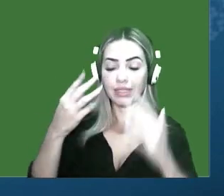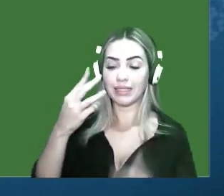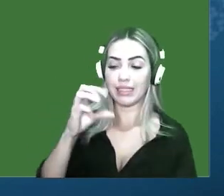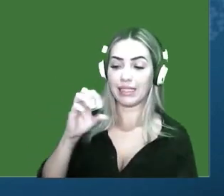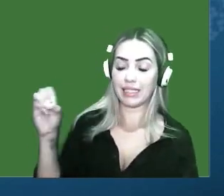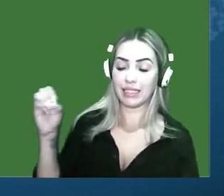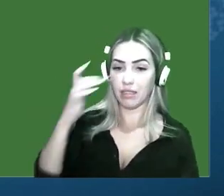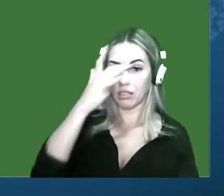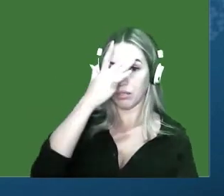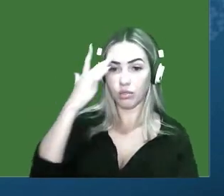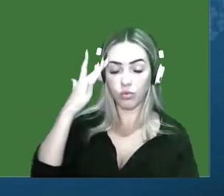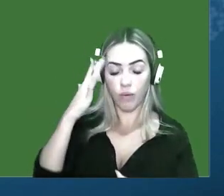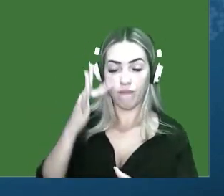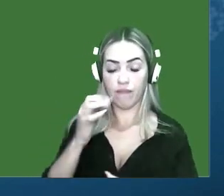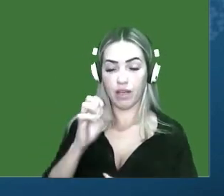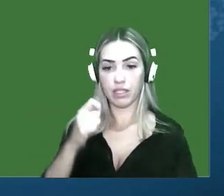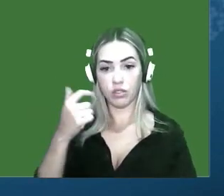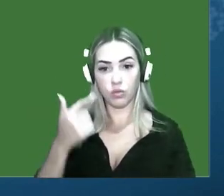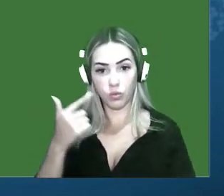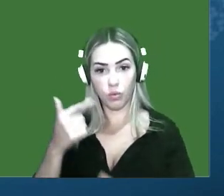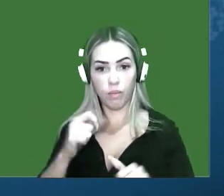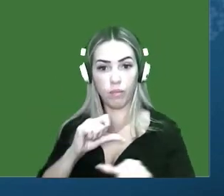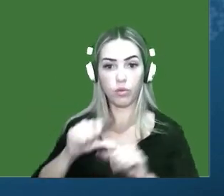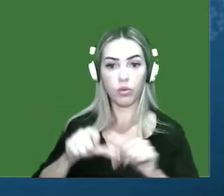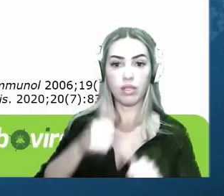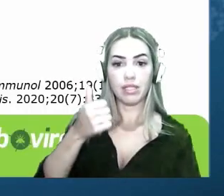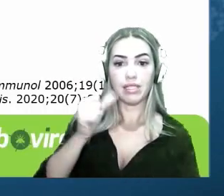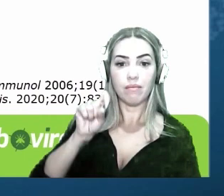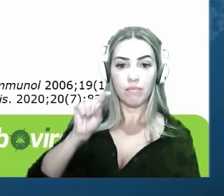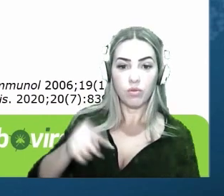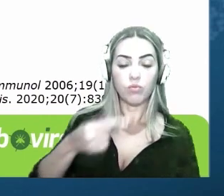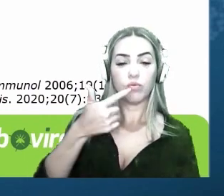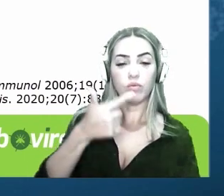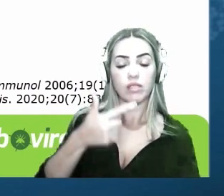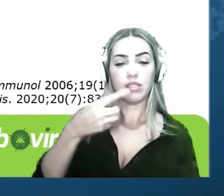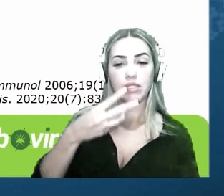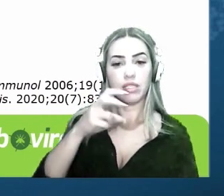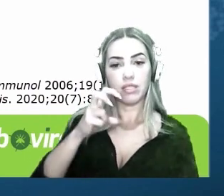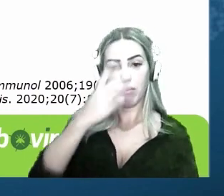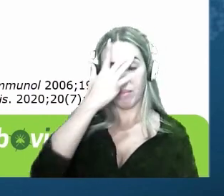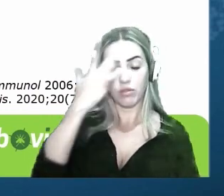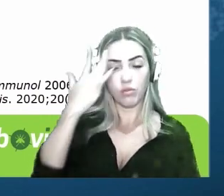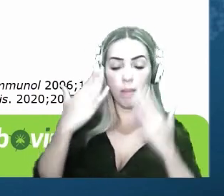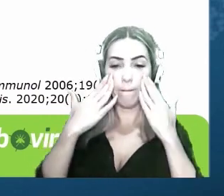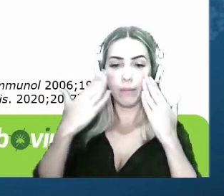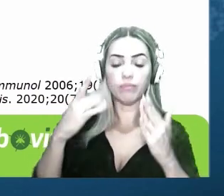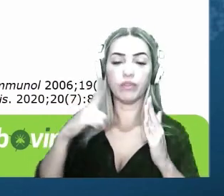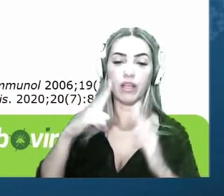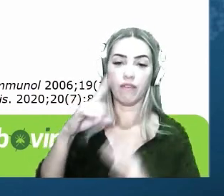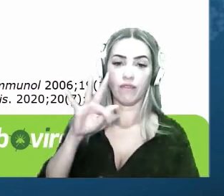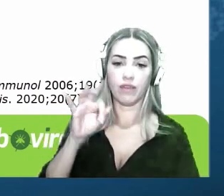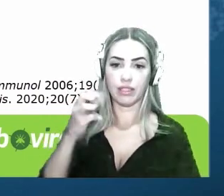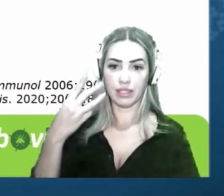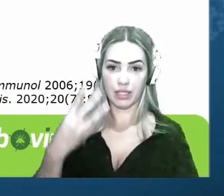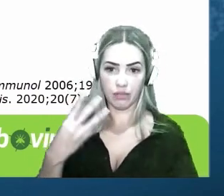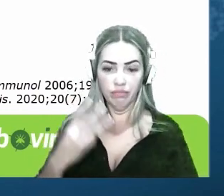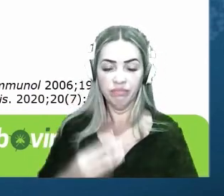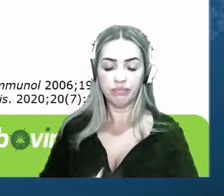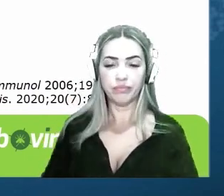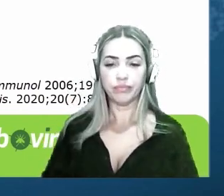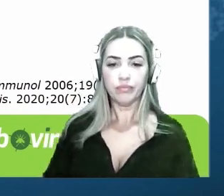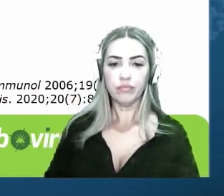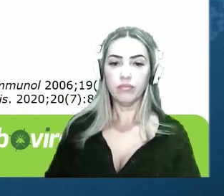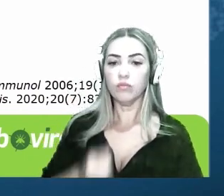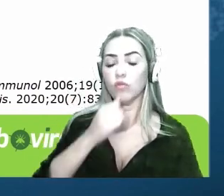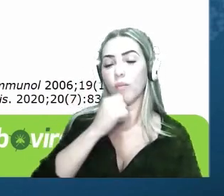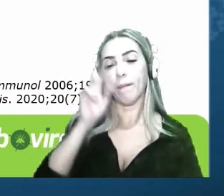fase 2 para 16.235 pessoas expostas no fase 3. Né? Eu vou até não mencionar tanto aqui, porque o